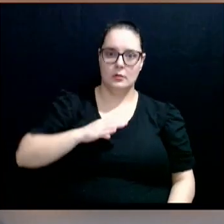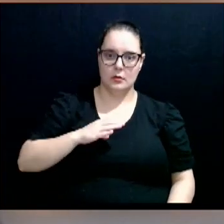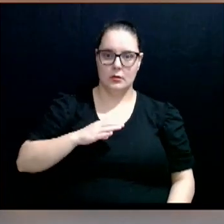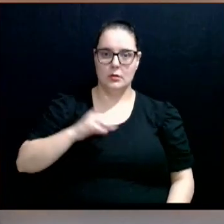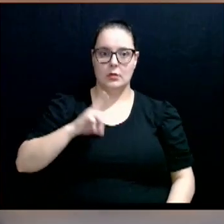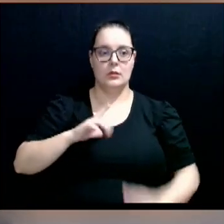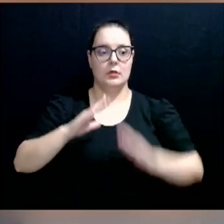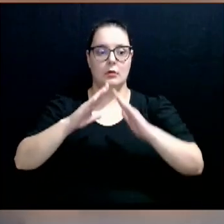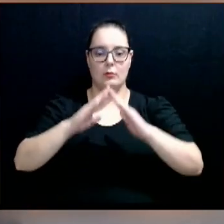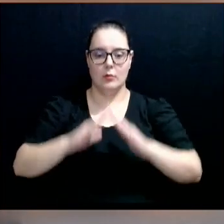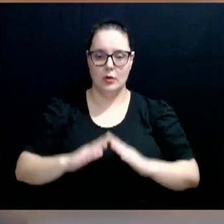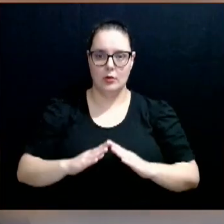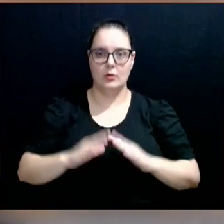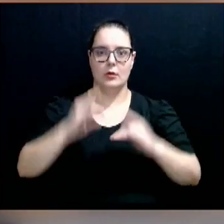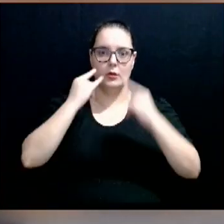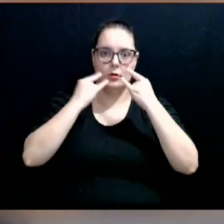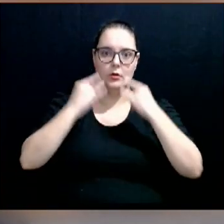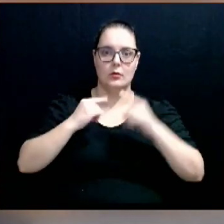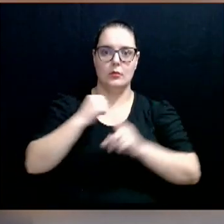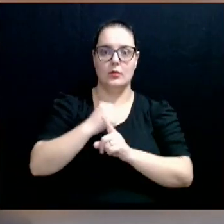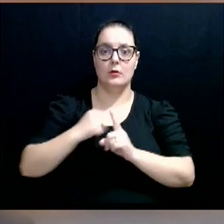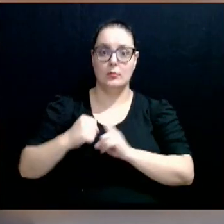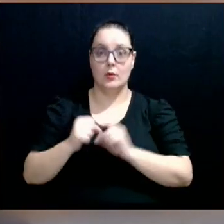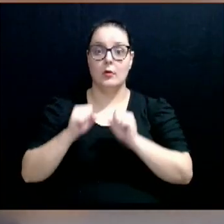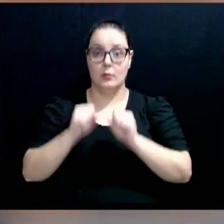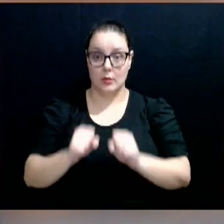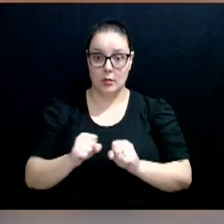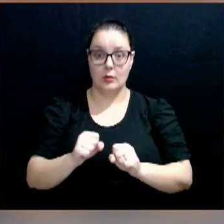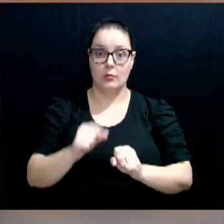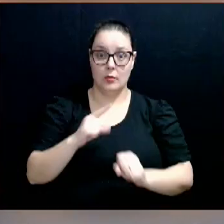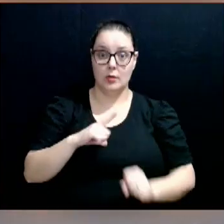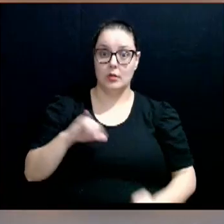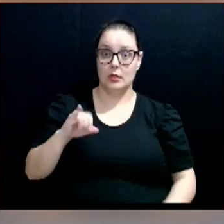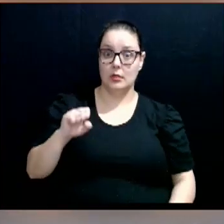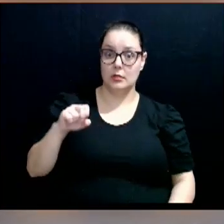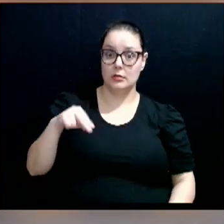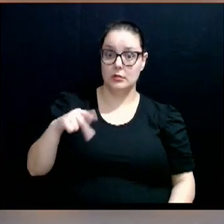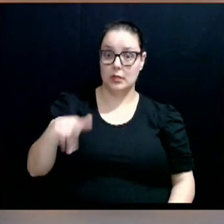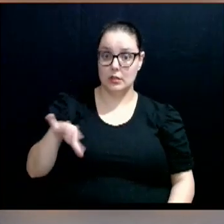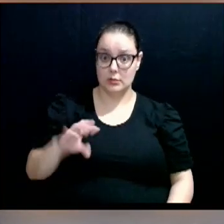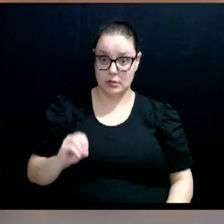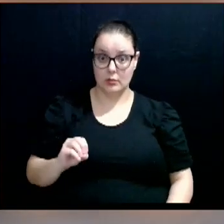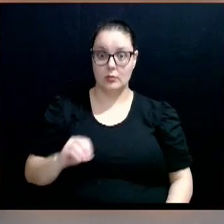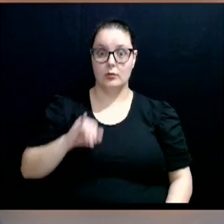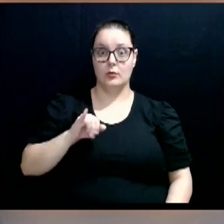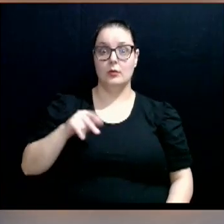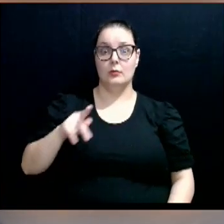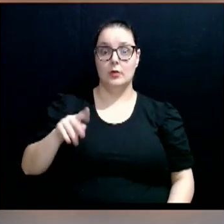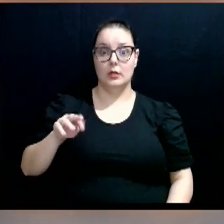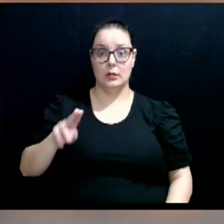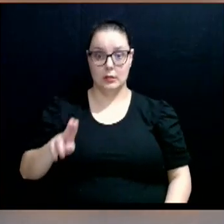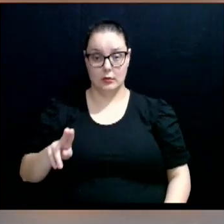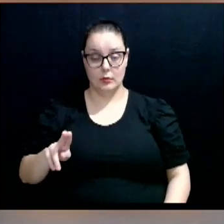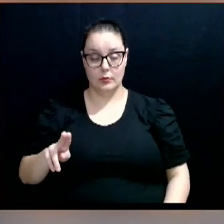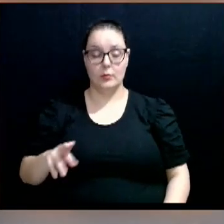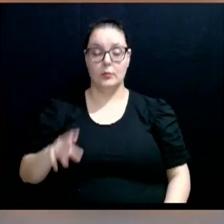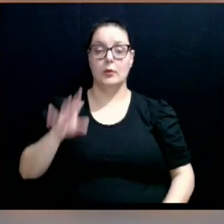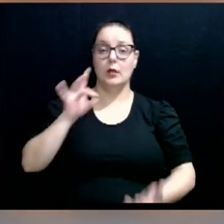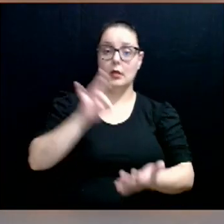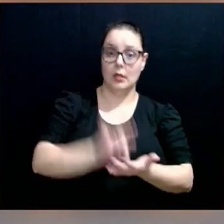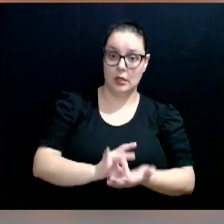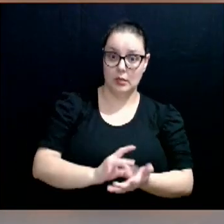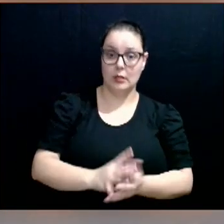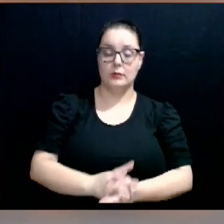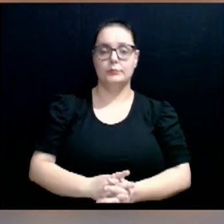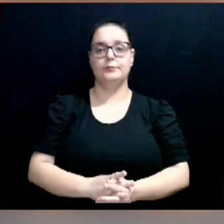de interesse social, para que eles possam ter isenção do seu IPTU. Na realidade, ele adequa